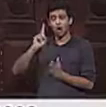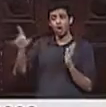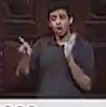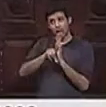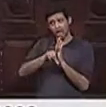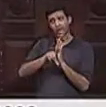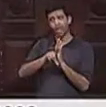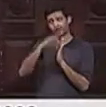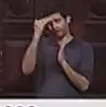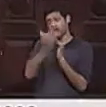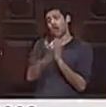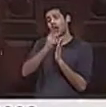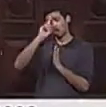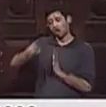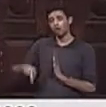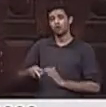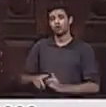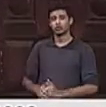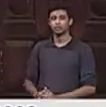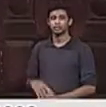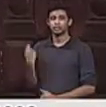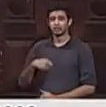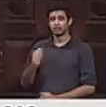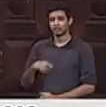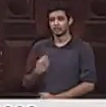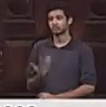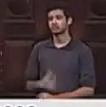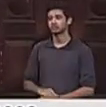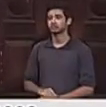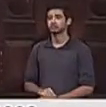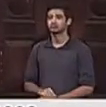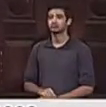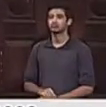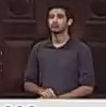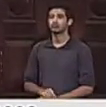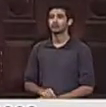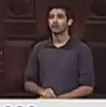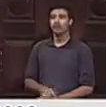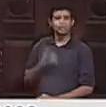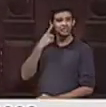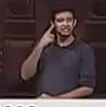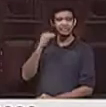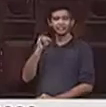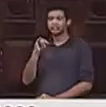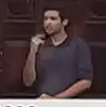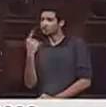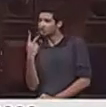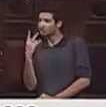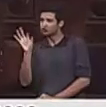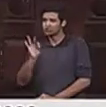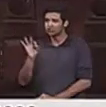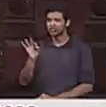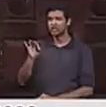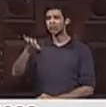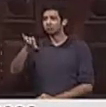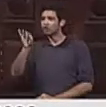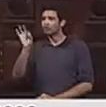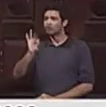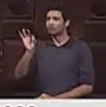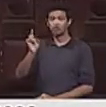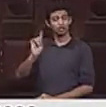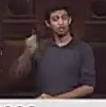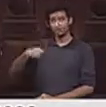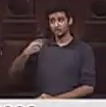secretário de Ciência e Tecnologia de plantão, decidir se vai ser 2, se vai ser 1,9, se vai ser 1,5, se vai ser 1. Tem que ser 2%, que é o que